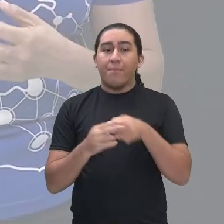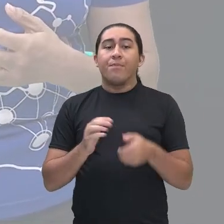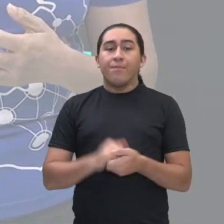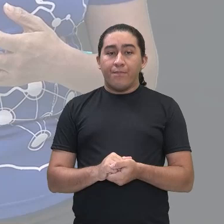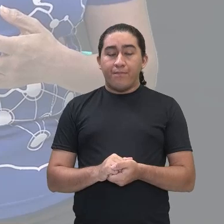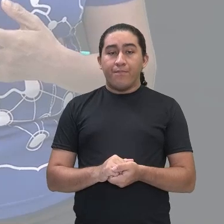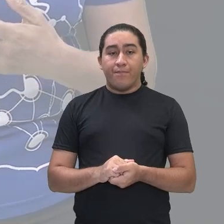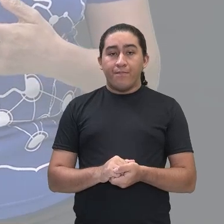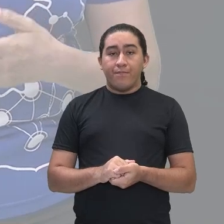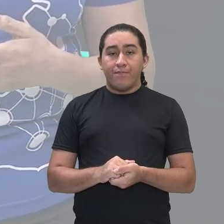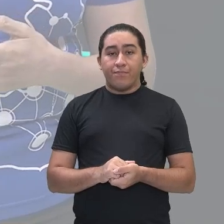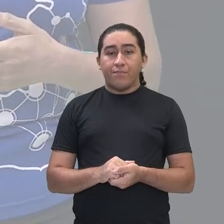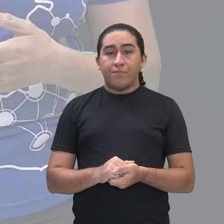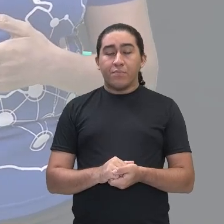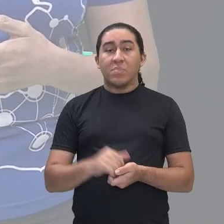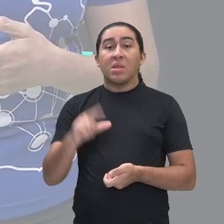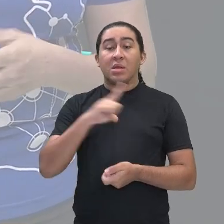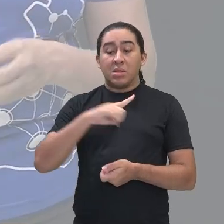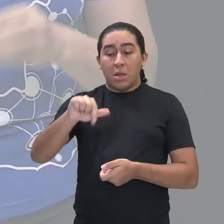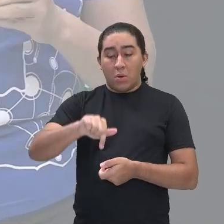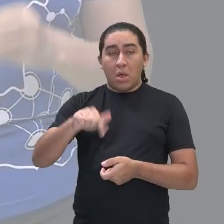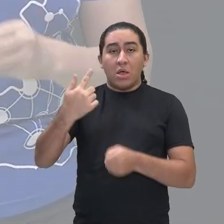Vassoural bruxa tem um jardim,